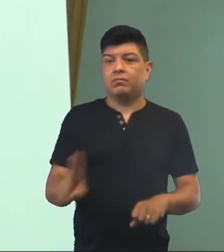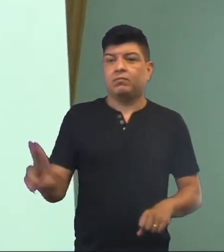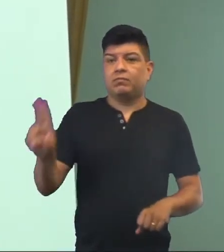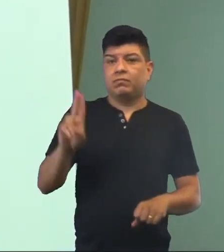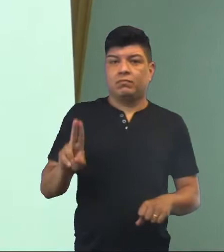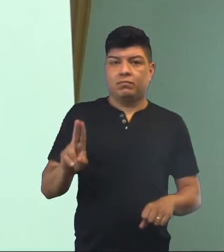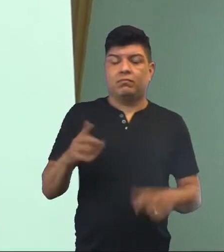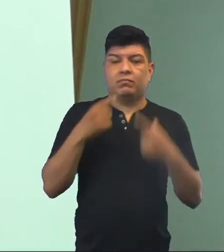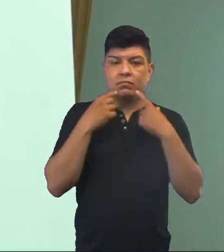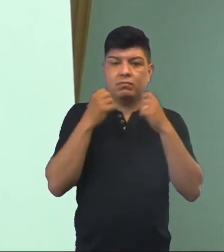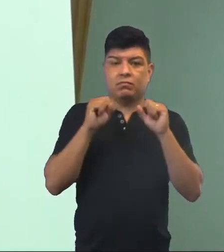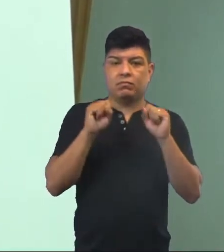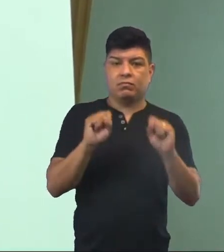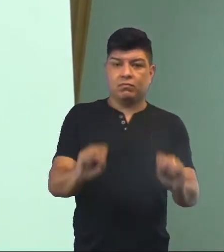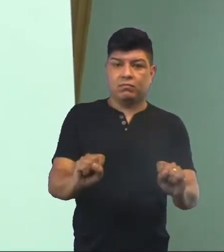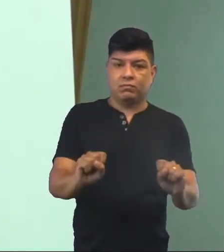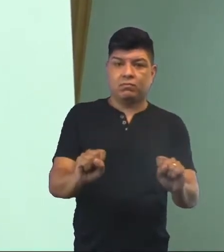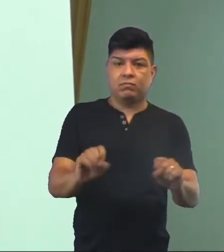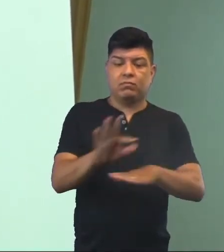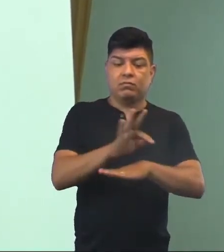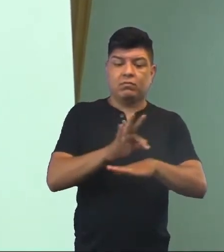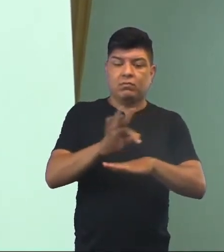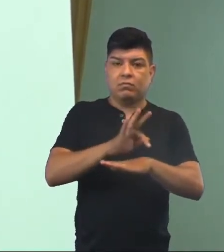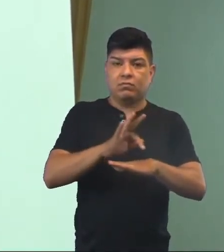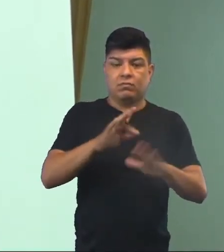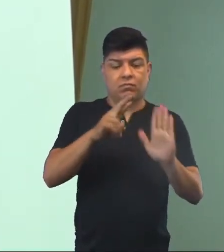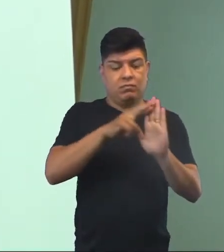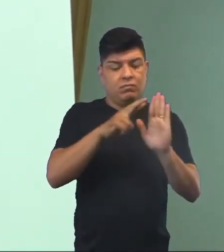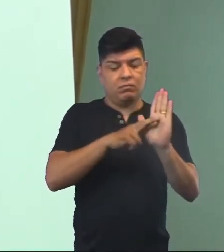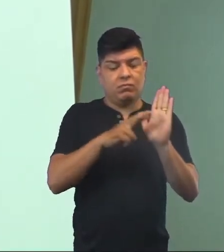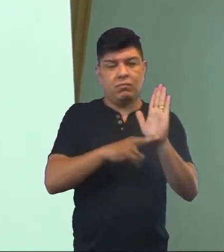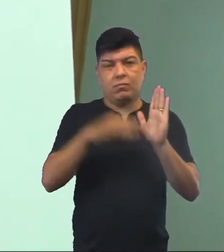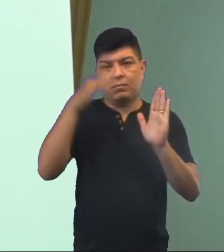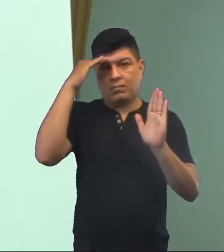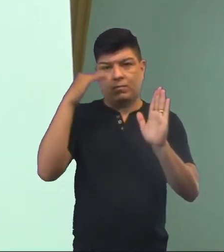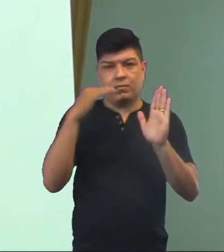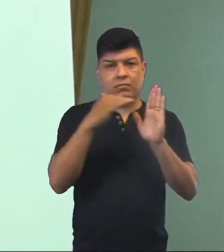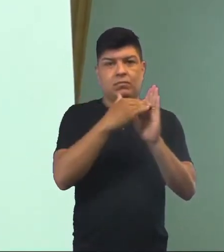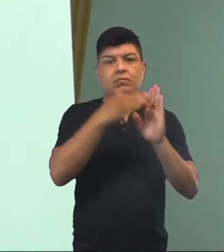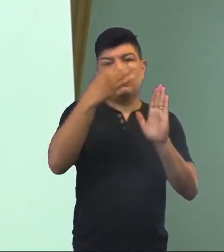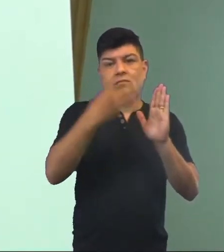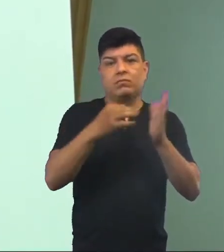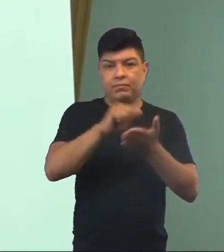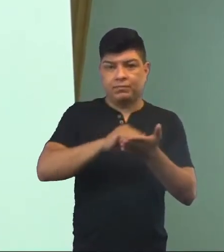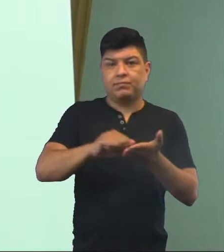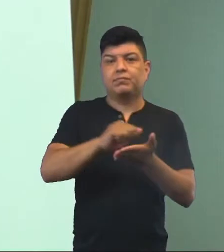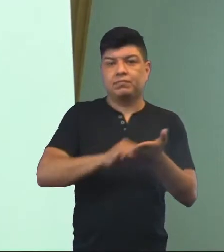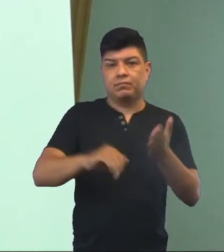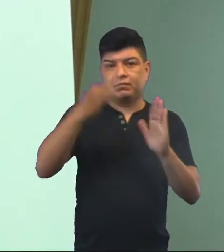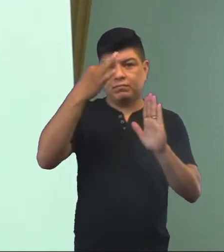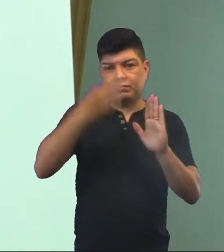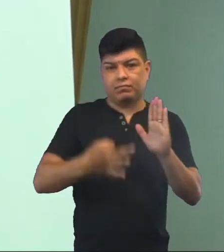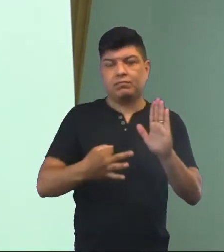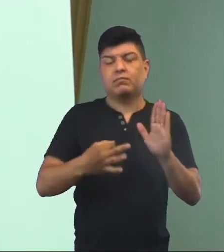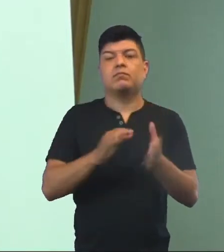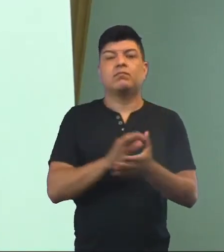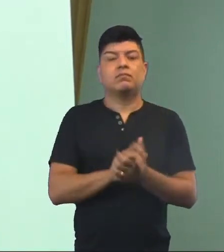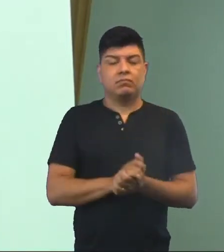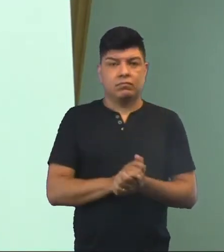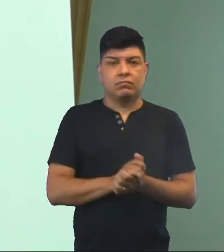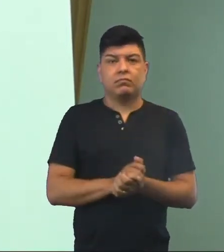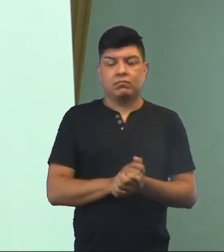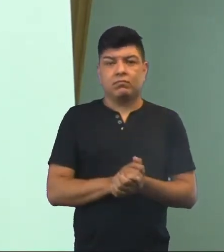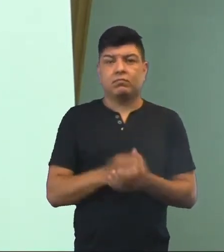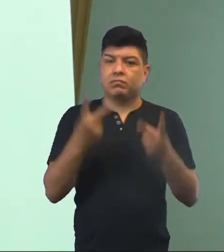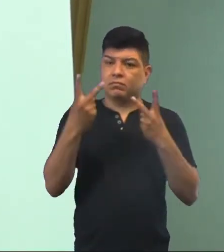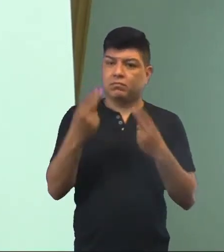linguagem formal, aquela que segue rigorosamente as regras da gramática, pronúncia correta e escrita, né? Exatamente